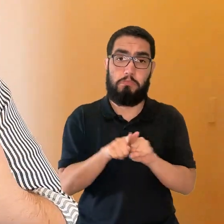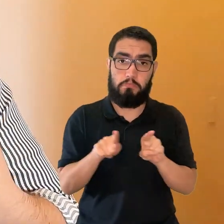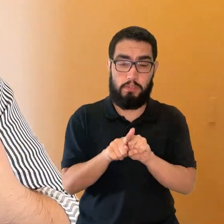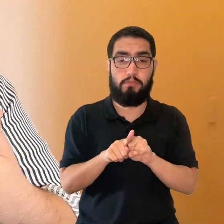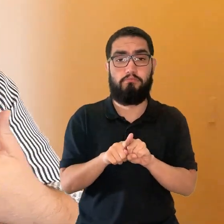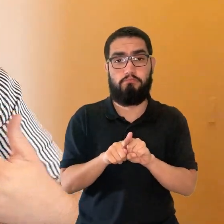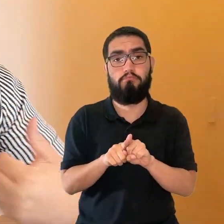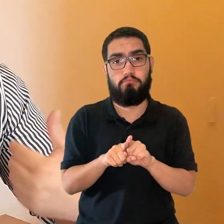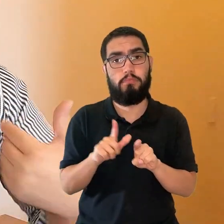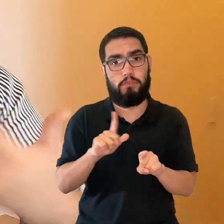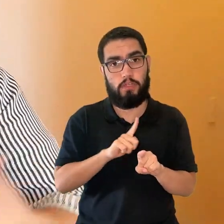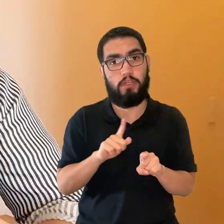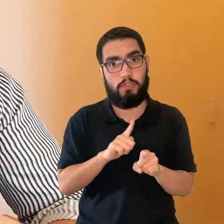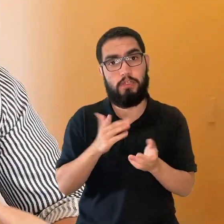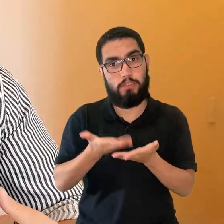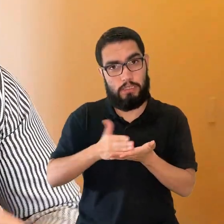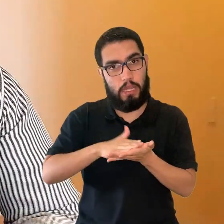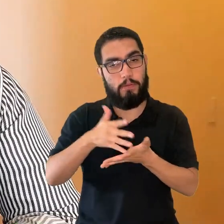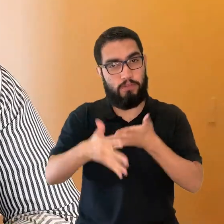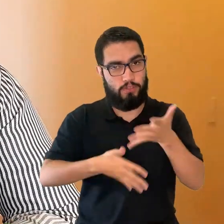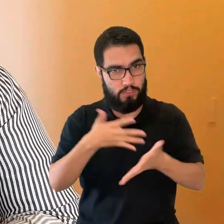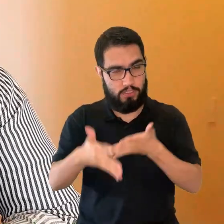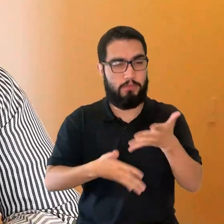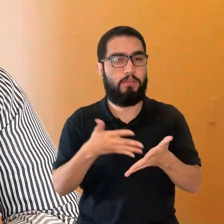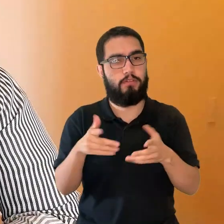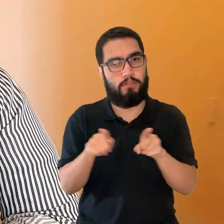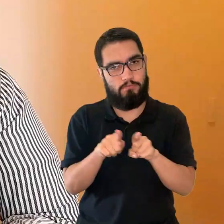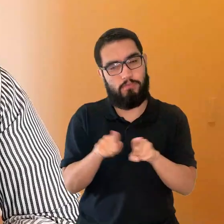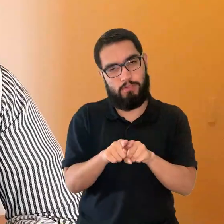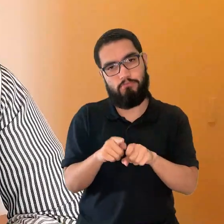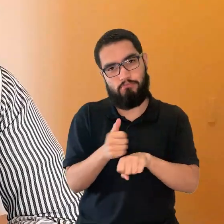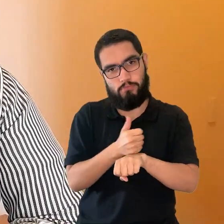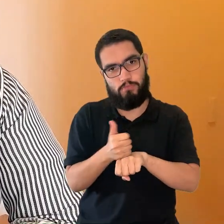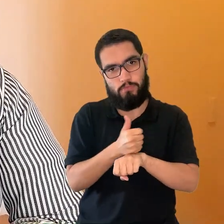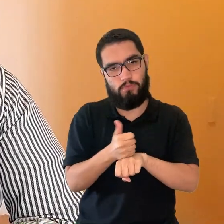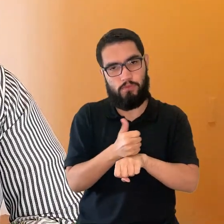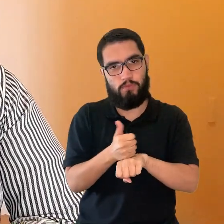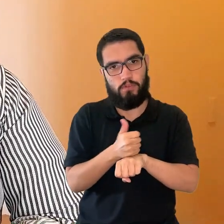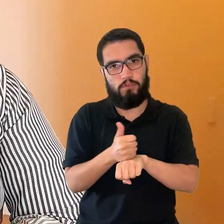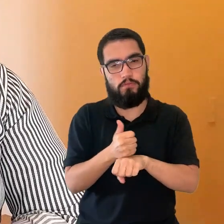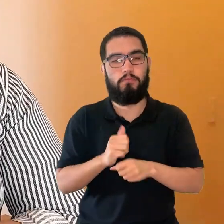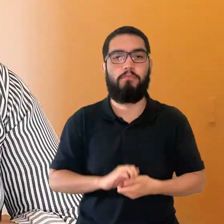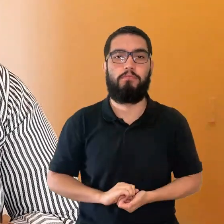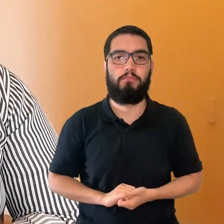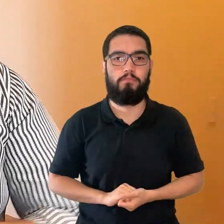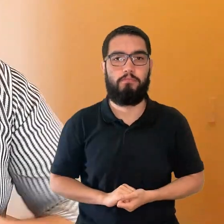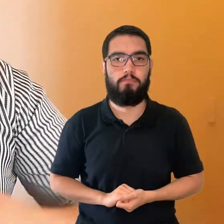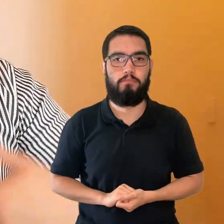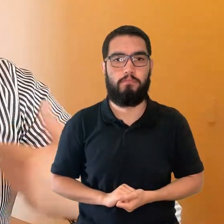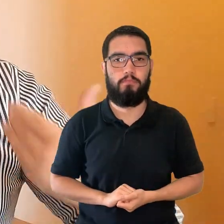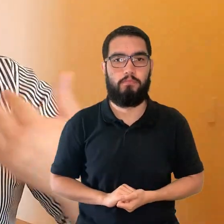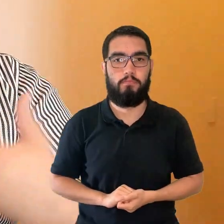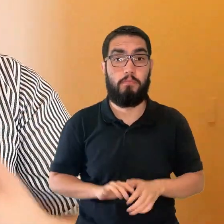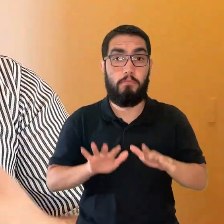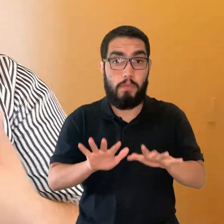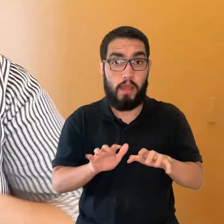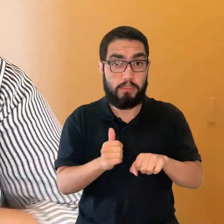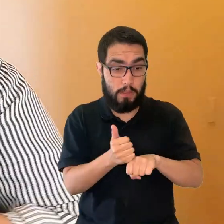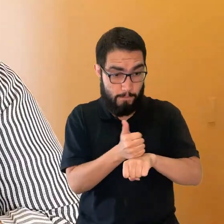consequentemente, lutou também pelo intérprete de Libras e pela profissionalização da nossa profissão. Porém, Com